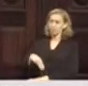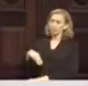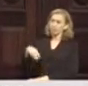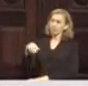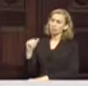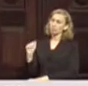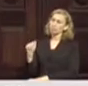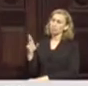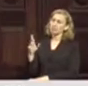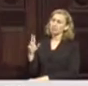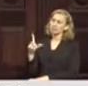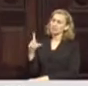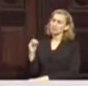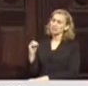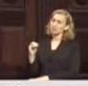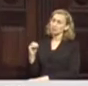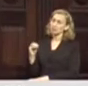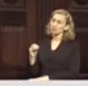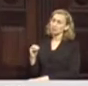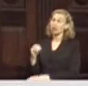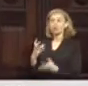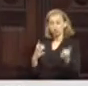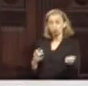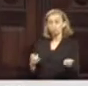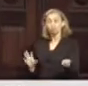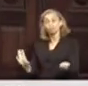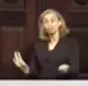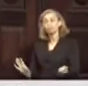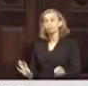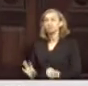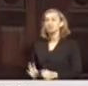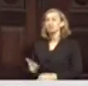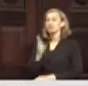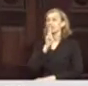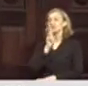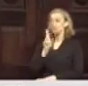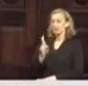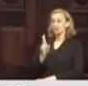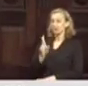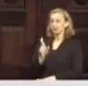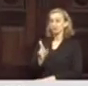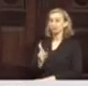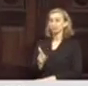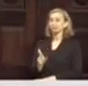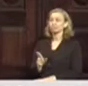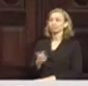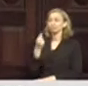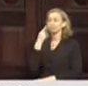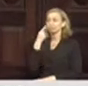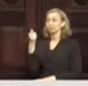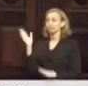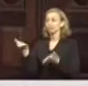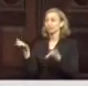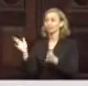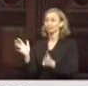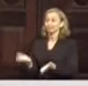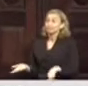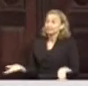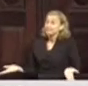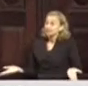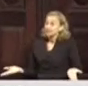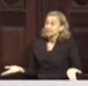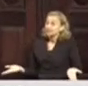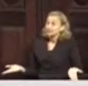partido apoiou. E o resultado está aí. Aqueles que pediram